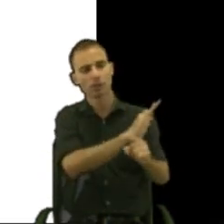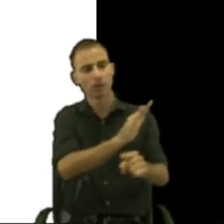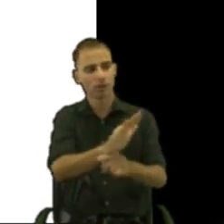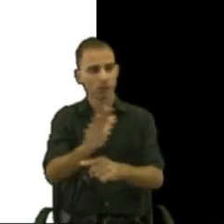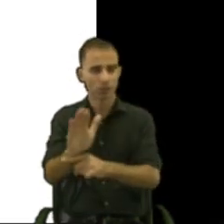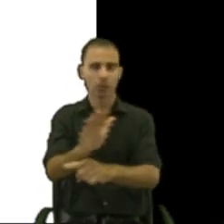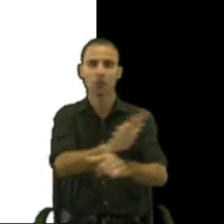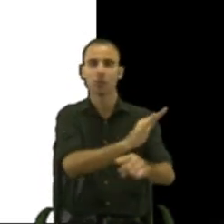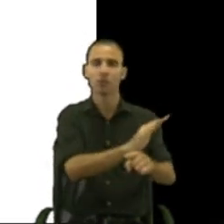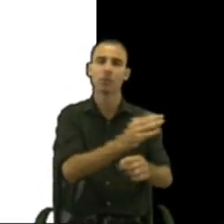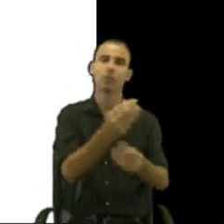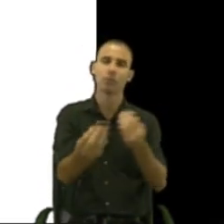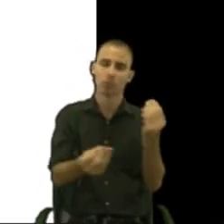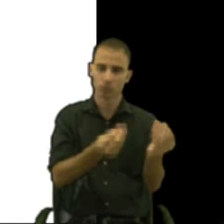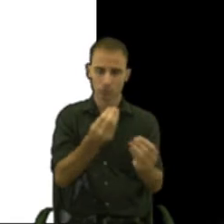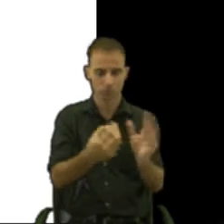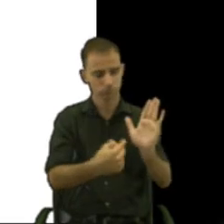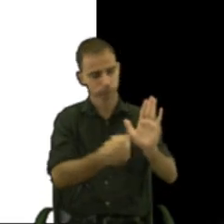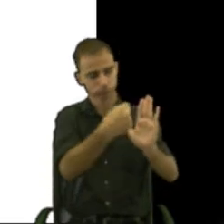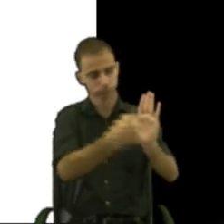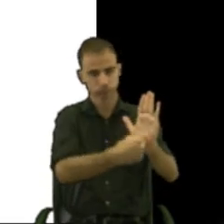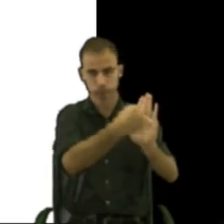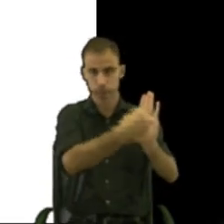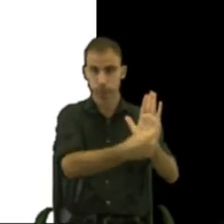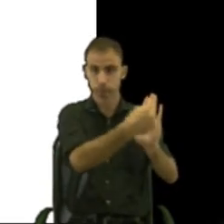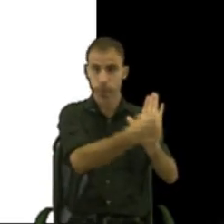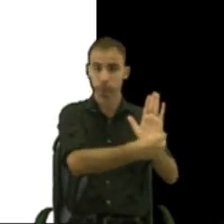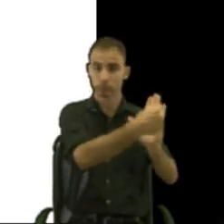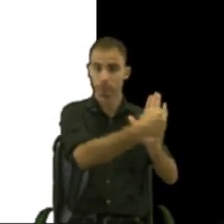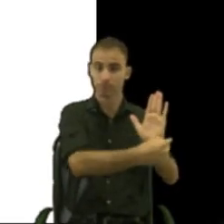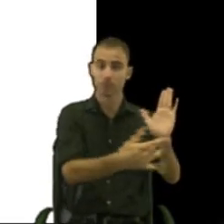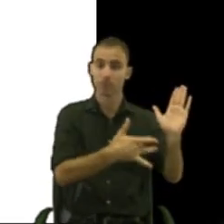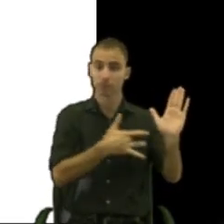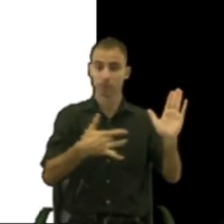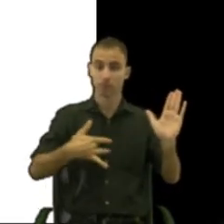alguns indicadores de saúde para demonstrar como é que está a situação da saúde.